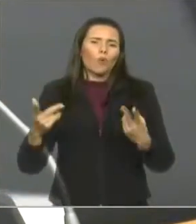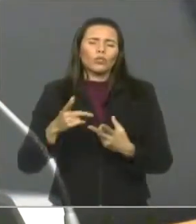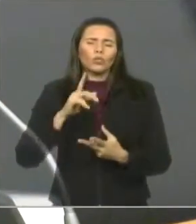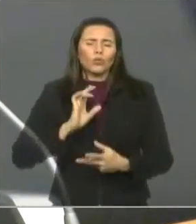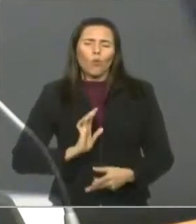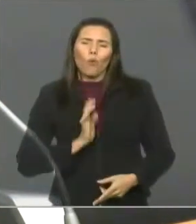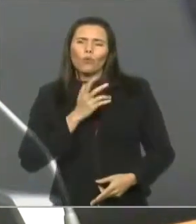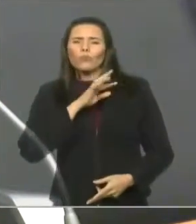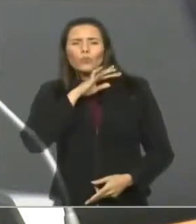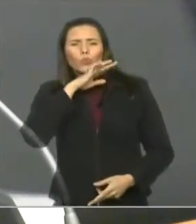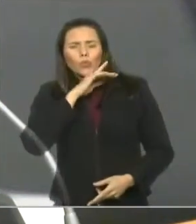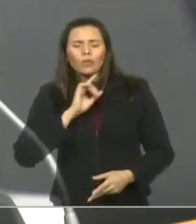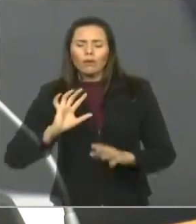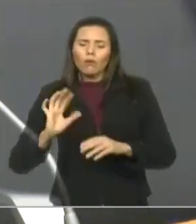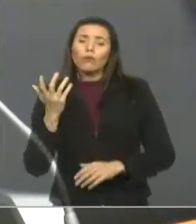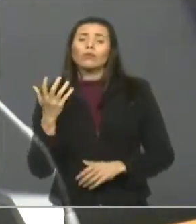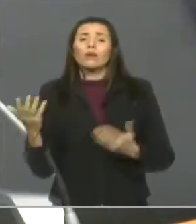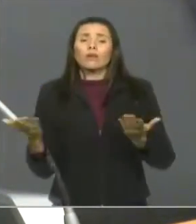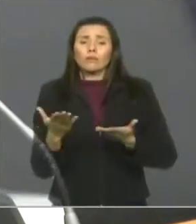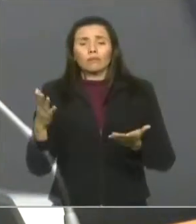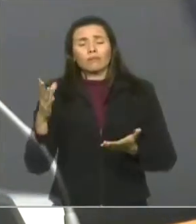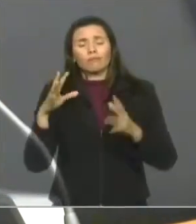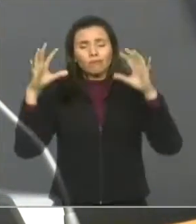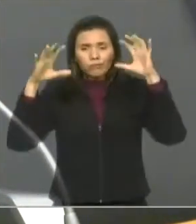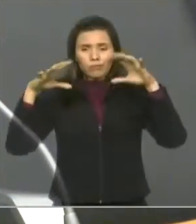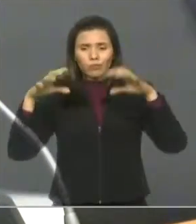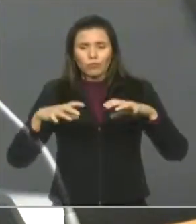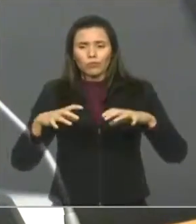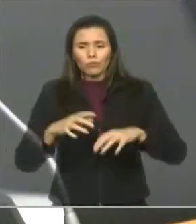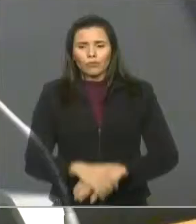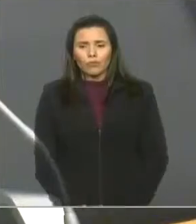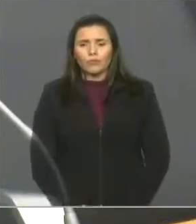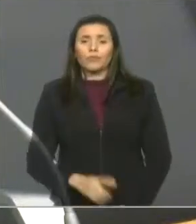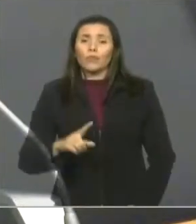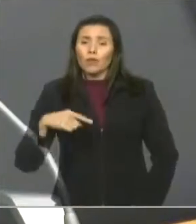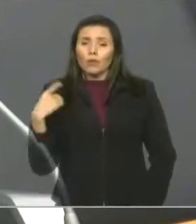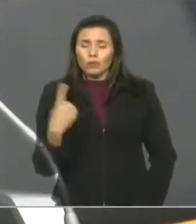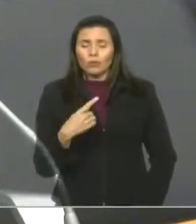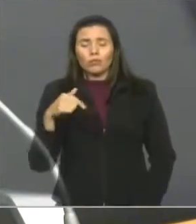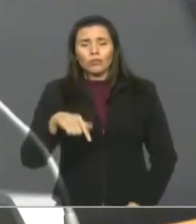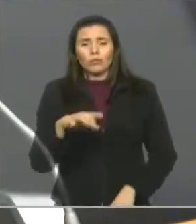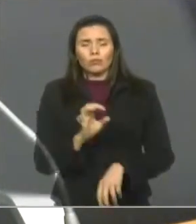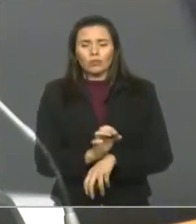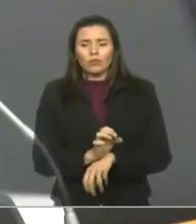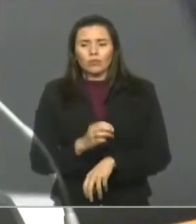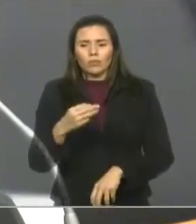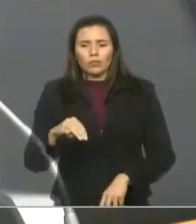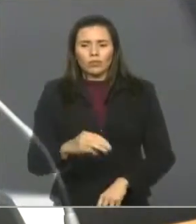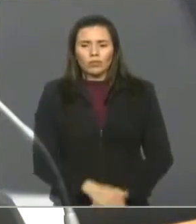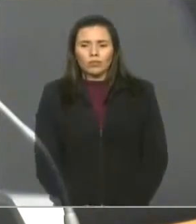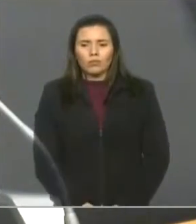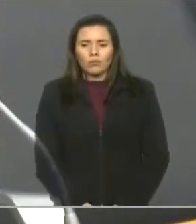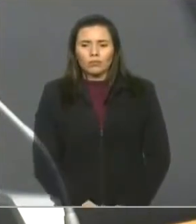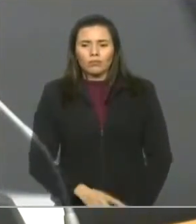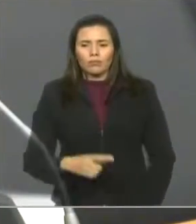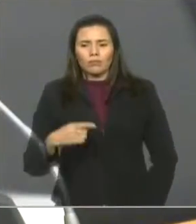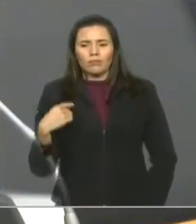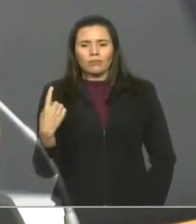das 4 estações que nós, graças a Deus, nós temos aqui no Maranhão, inverno, verão, outono e